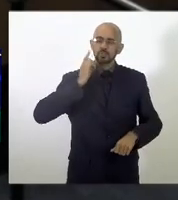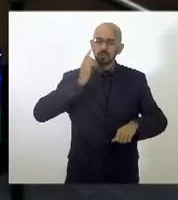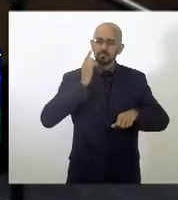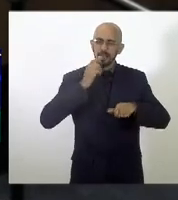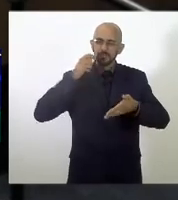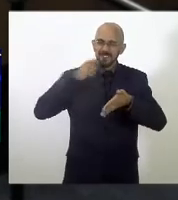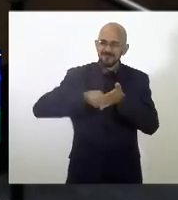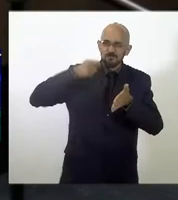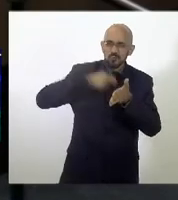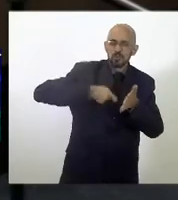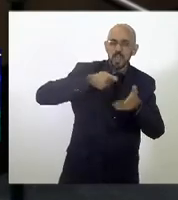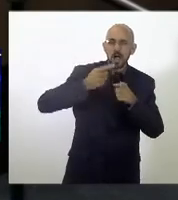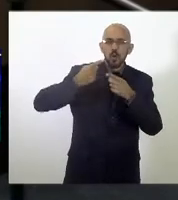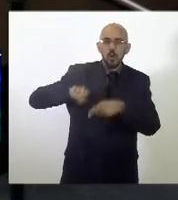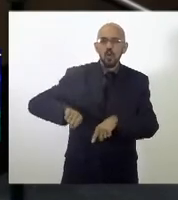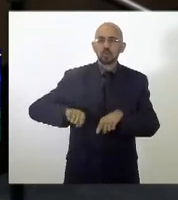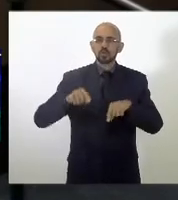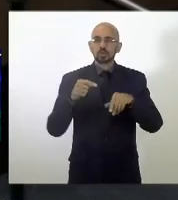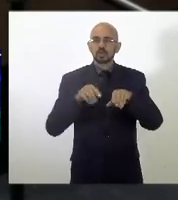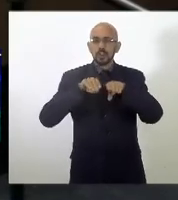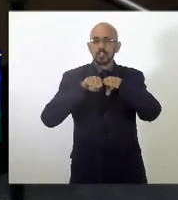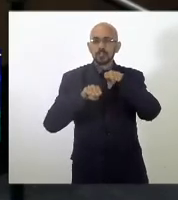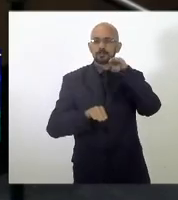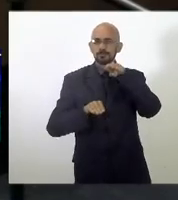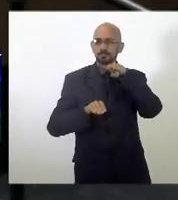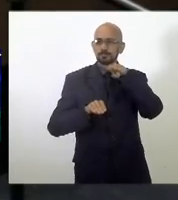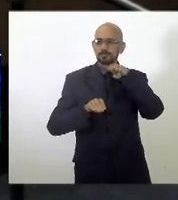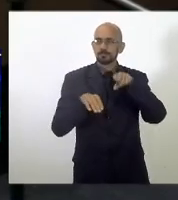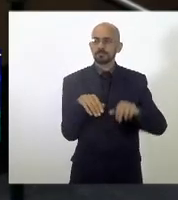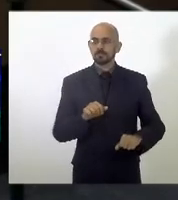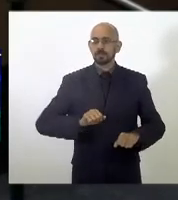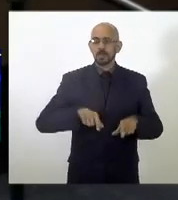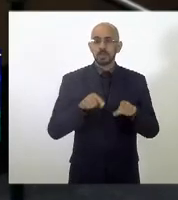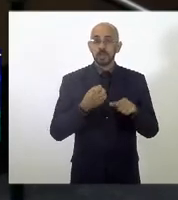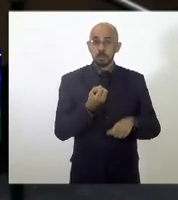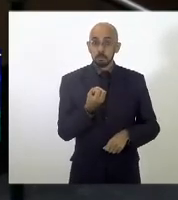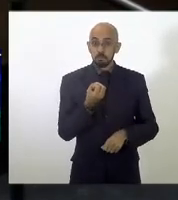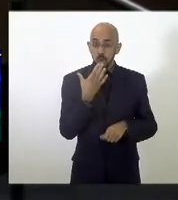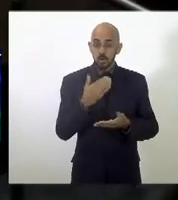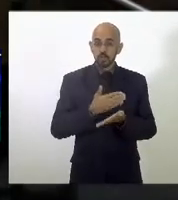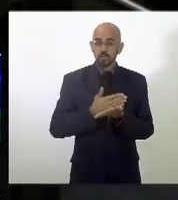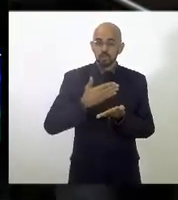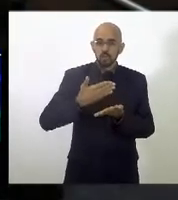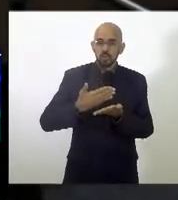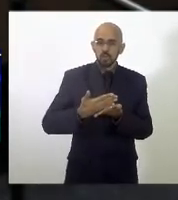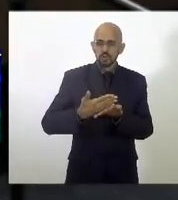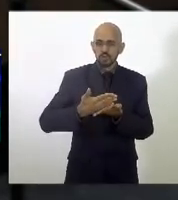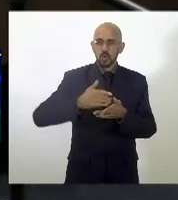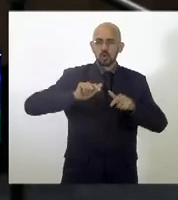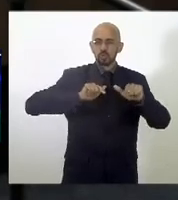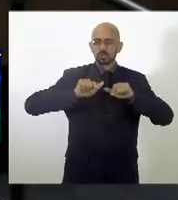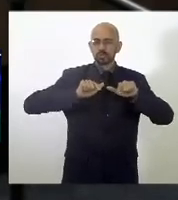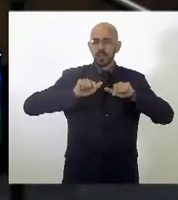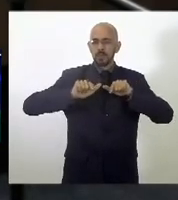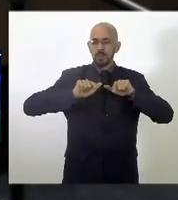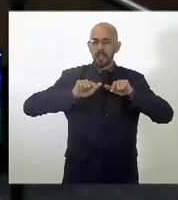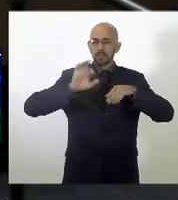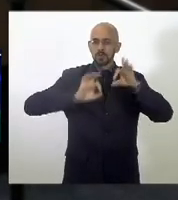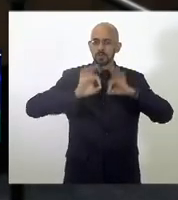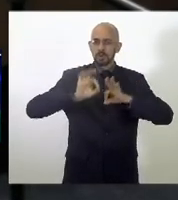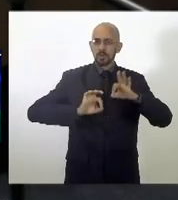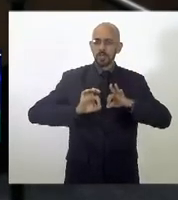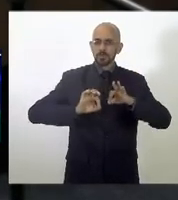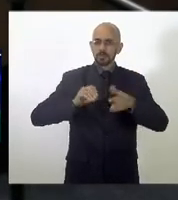desigualdade. E que bom que nós iniciamos o nosso debate no Parlamento com um projeto como esse, que quer criar uma linha